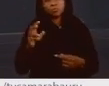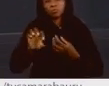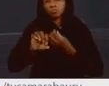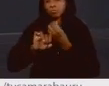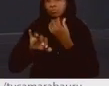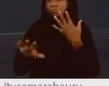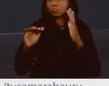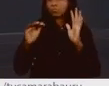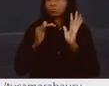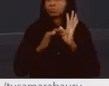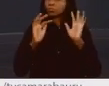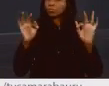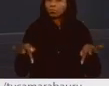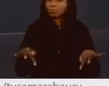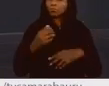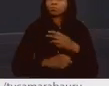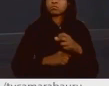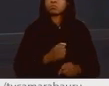é problema.